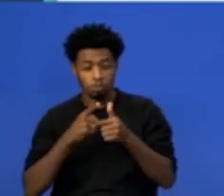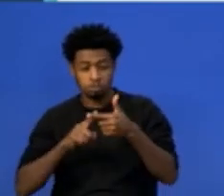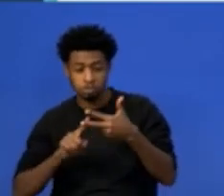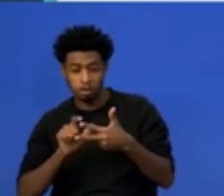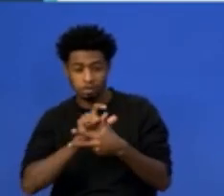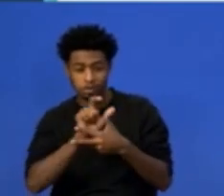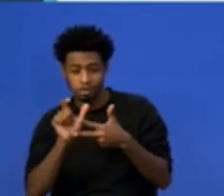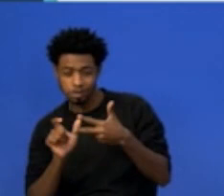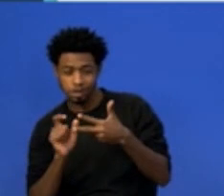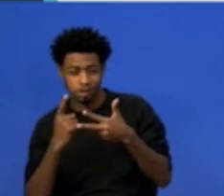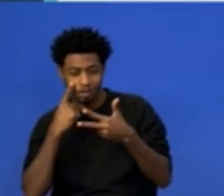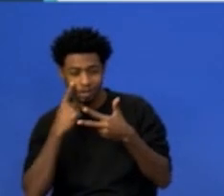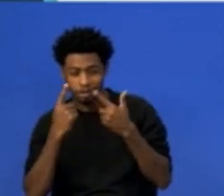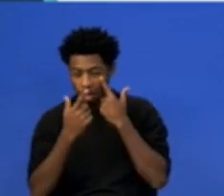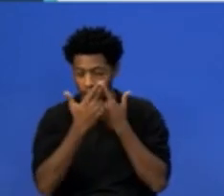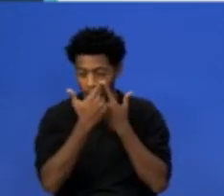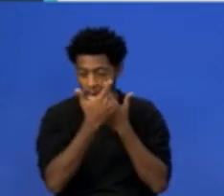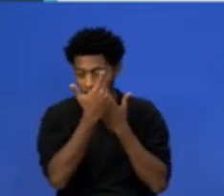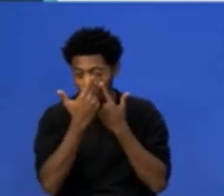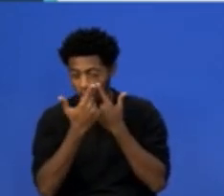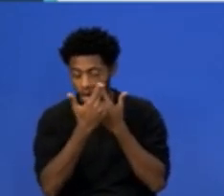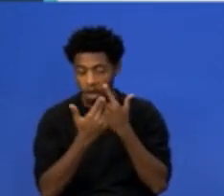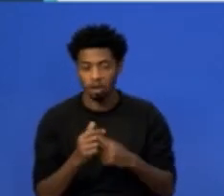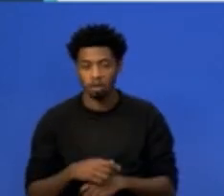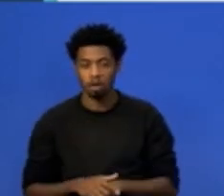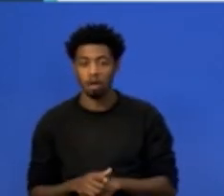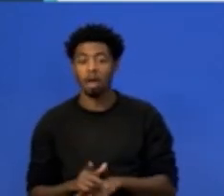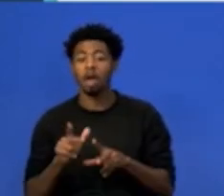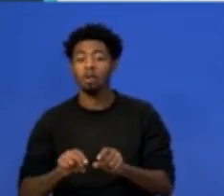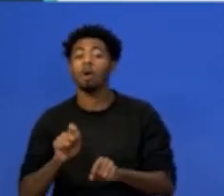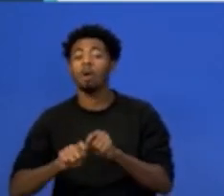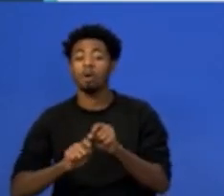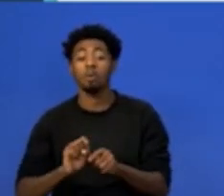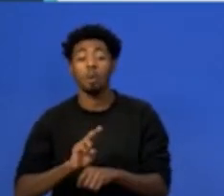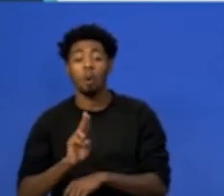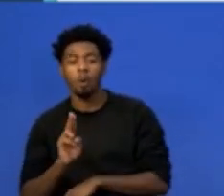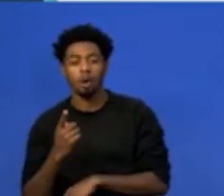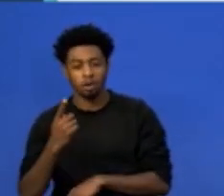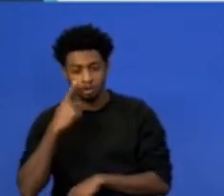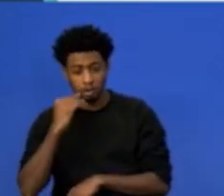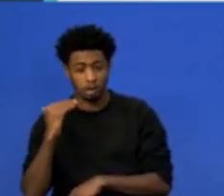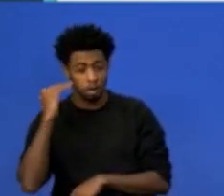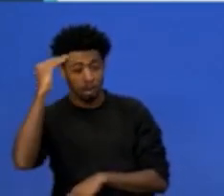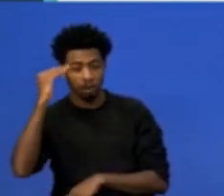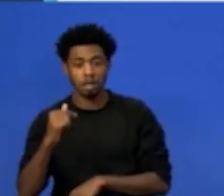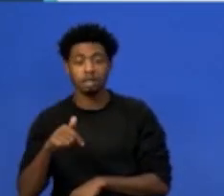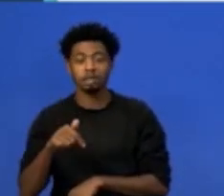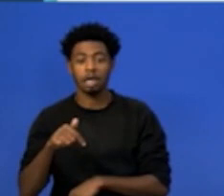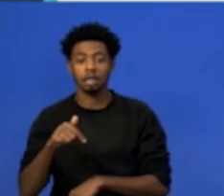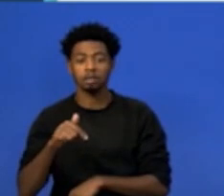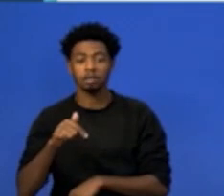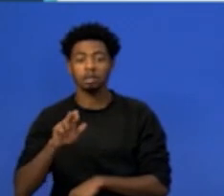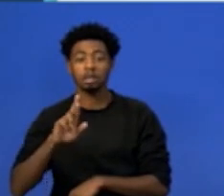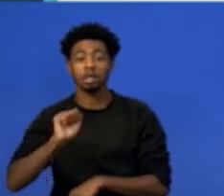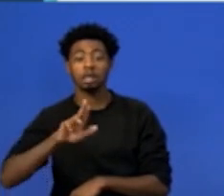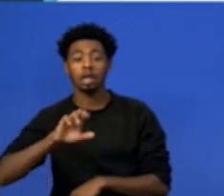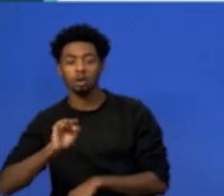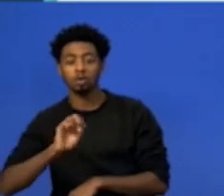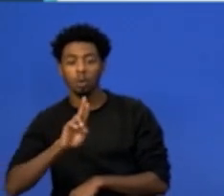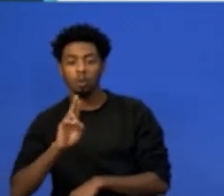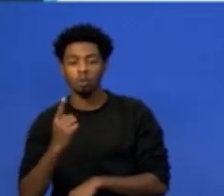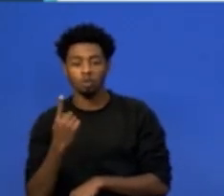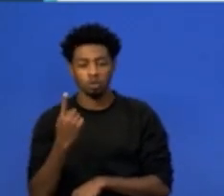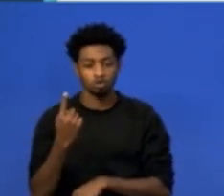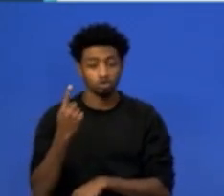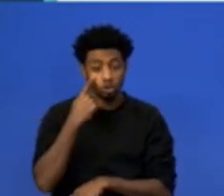ou astigmatismo igual ou superior a 7 em um ou